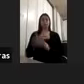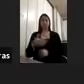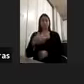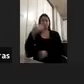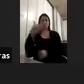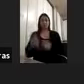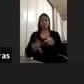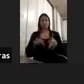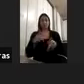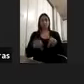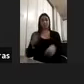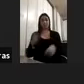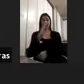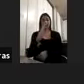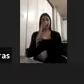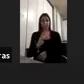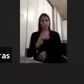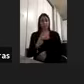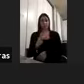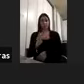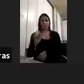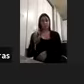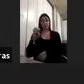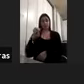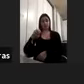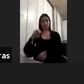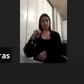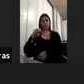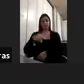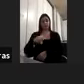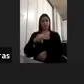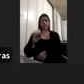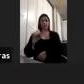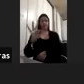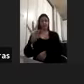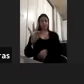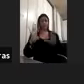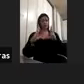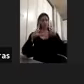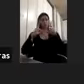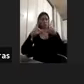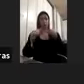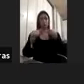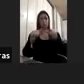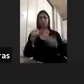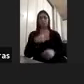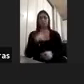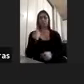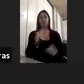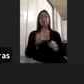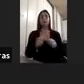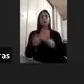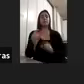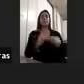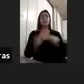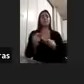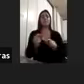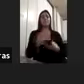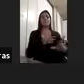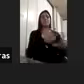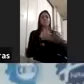e o MST, Movimento dos Trabalhadores, eles fizeram vídeos de apoio à